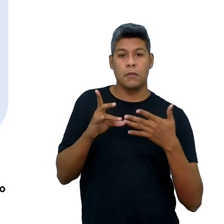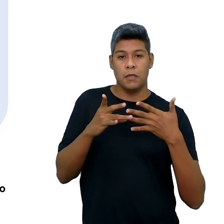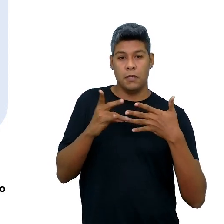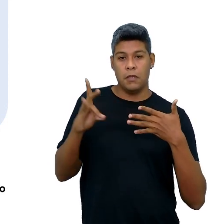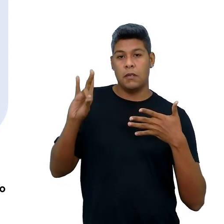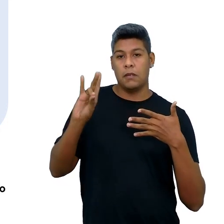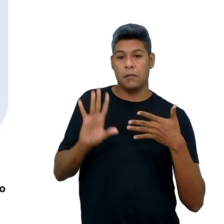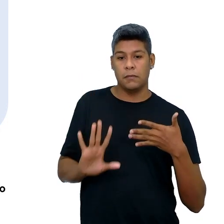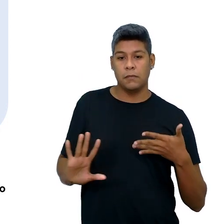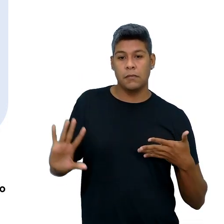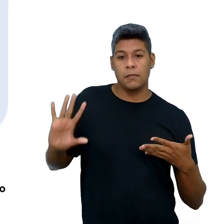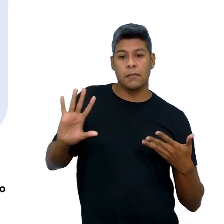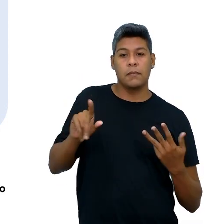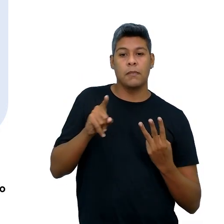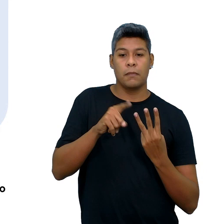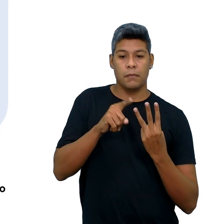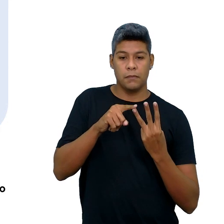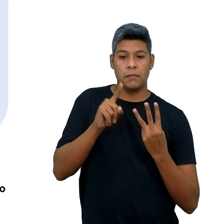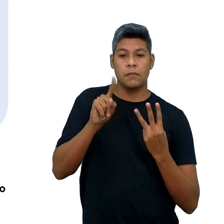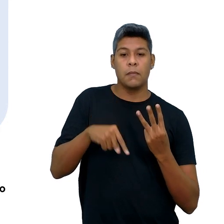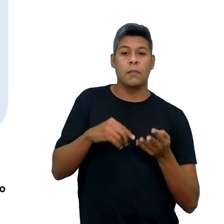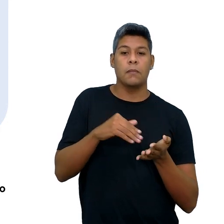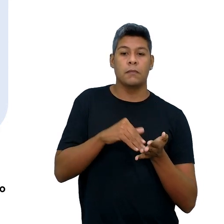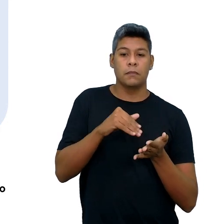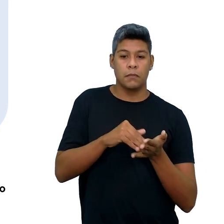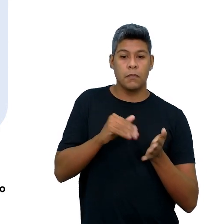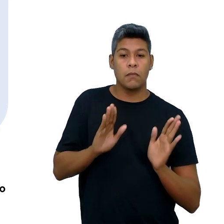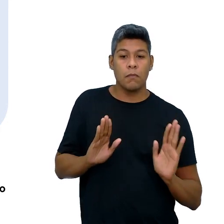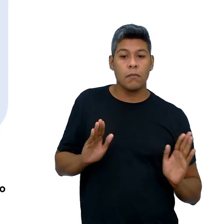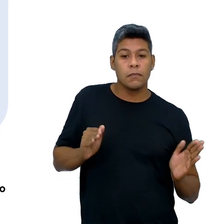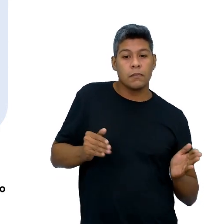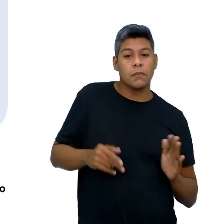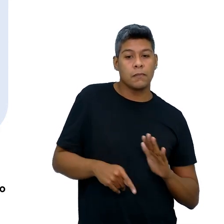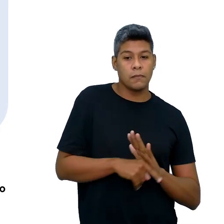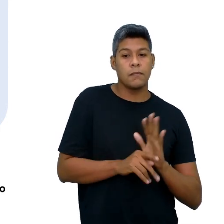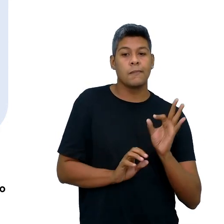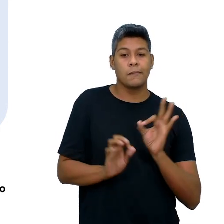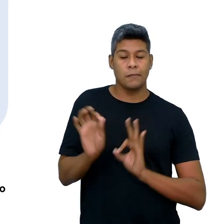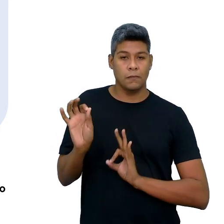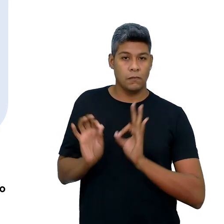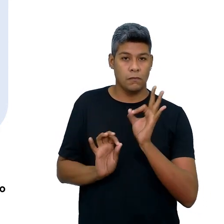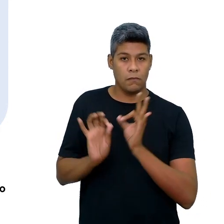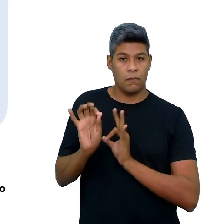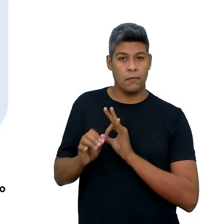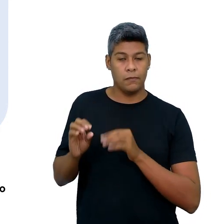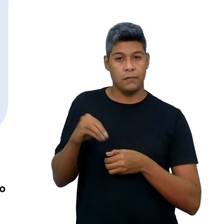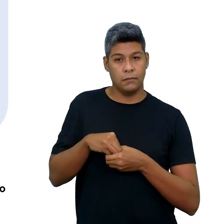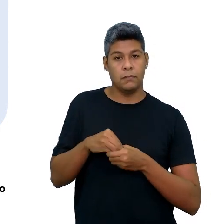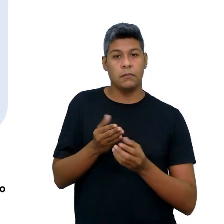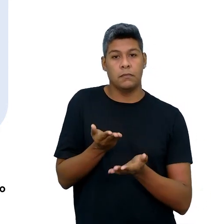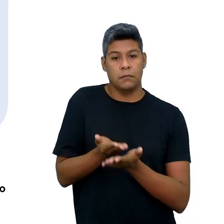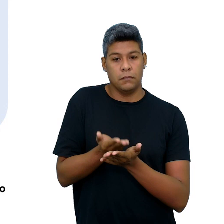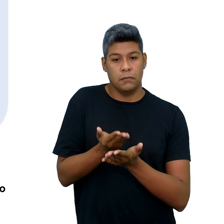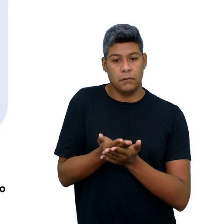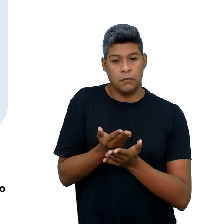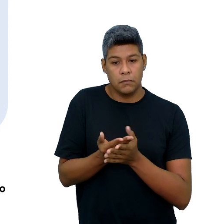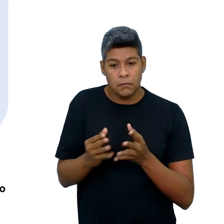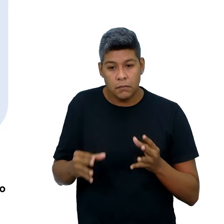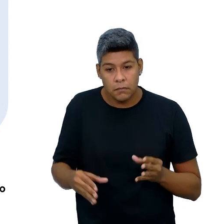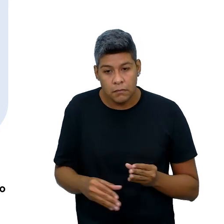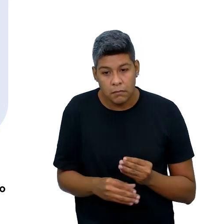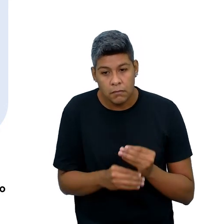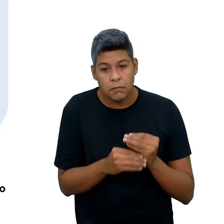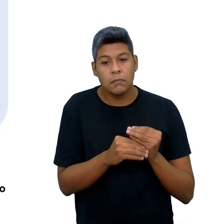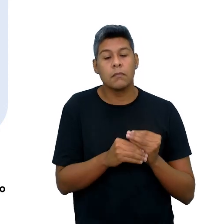terceiro momento, sugerir a metodologia ativa, com foco na organização da gestão da sala de aula para fomentar as